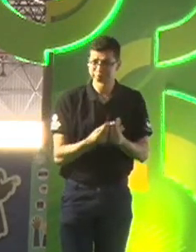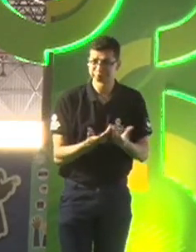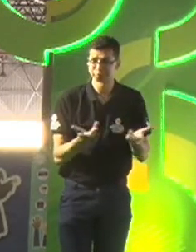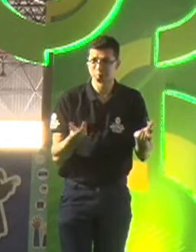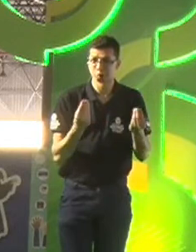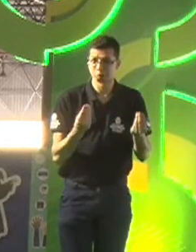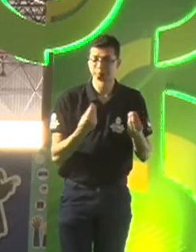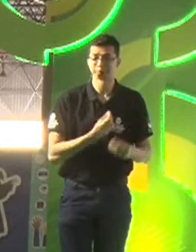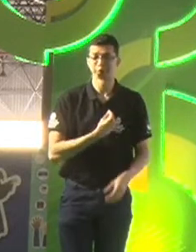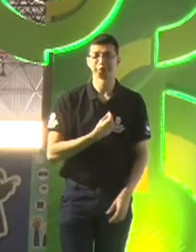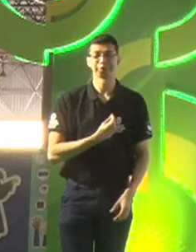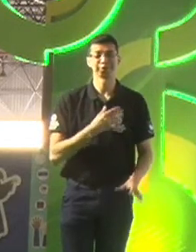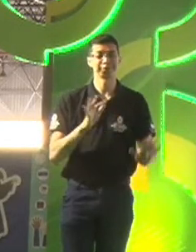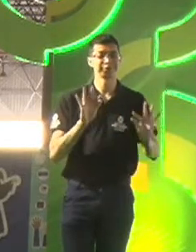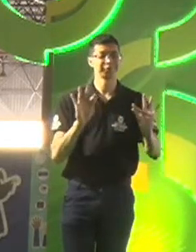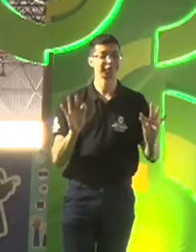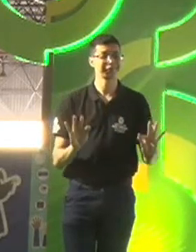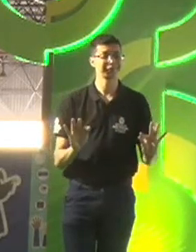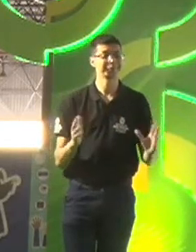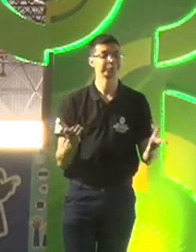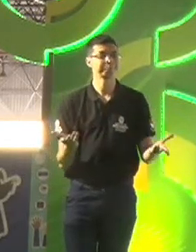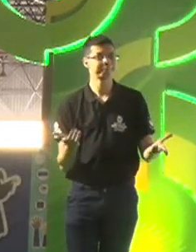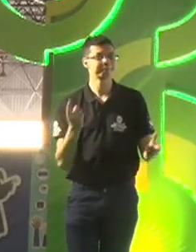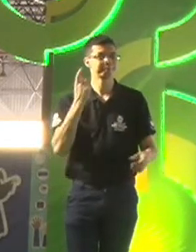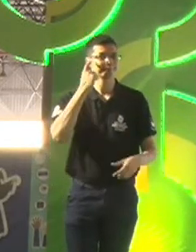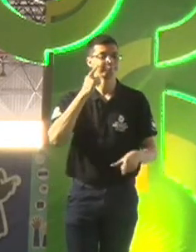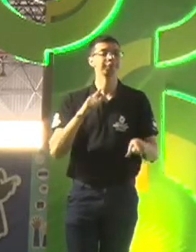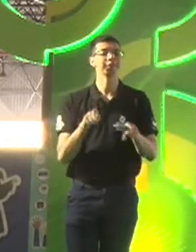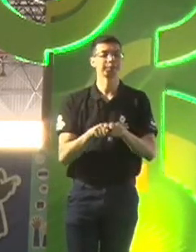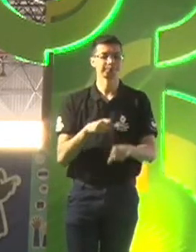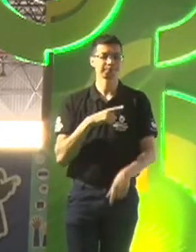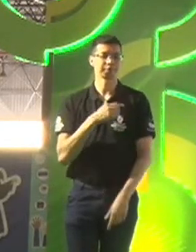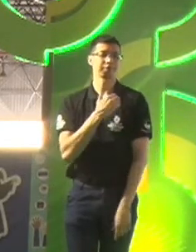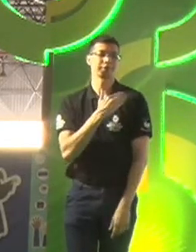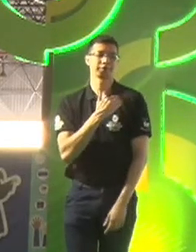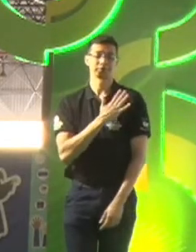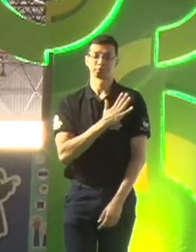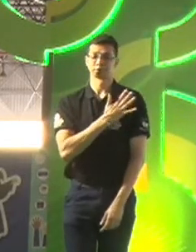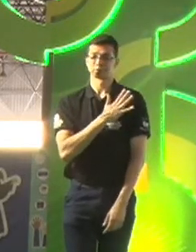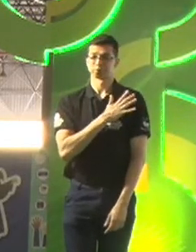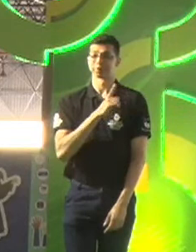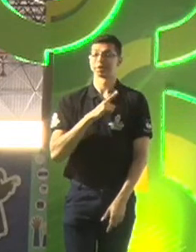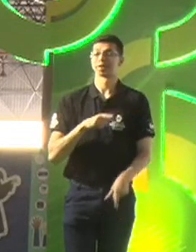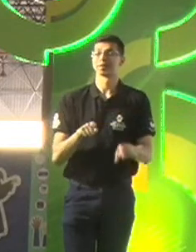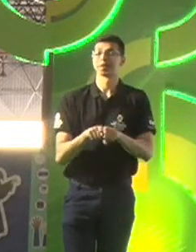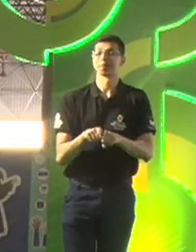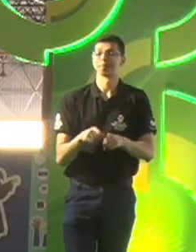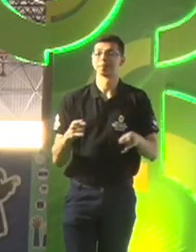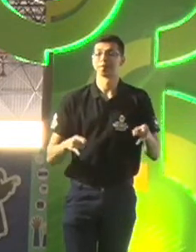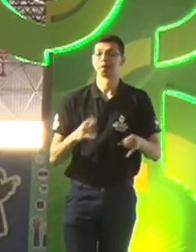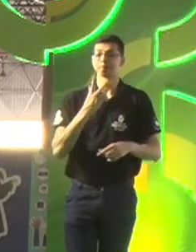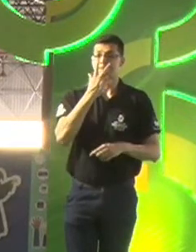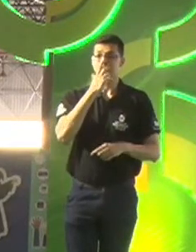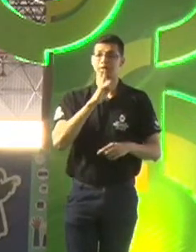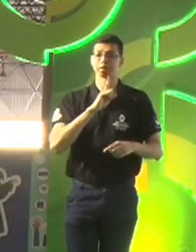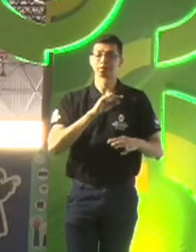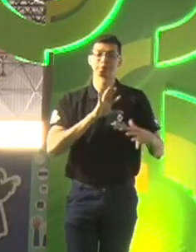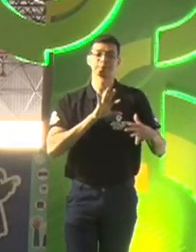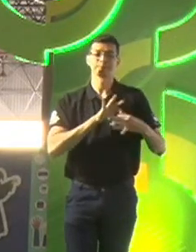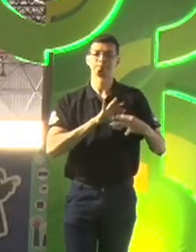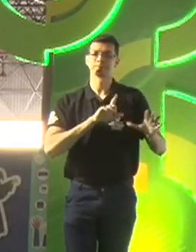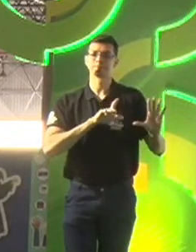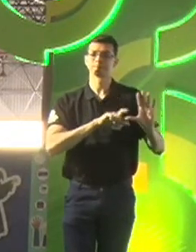a gente tem que pensar sobre discriminação a gente tem que pensar sobre a dependência emocional que esses robôs podem criar a partir